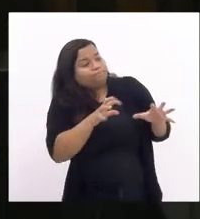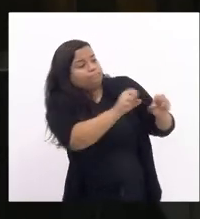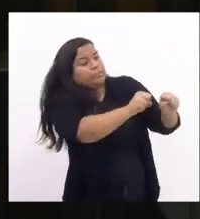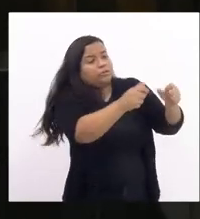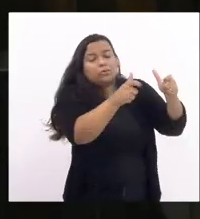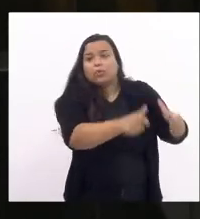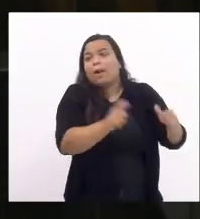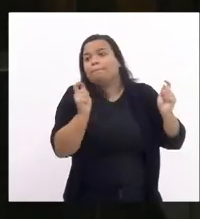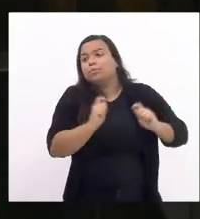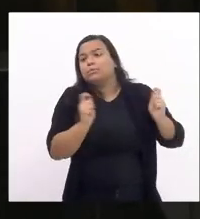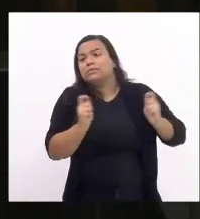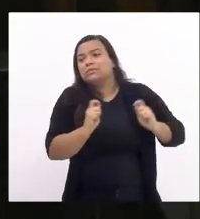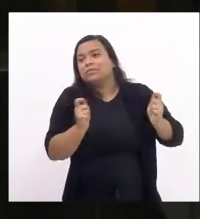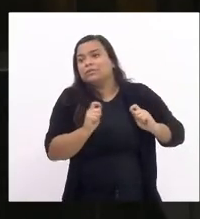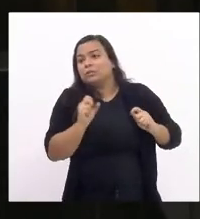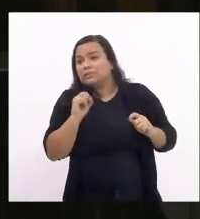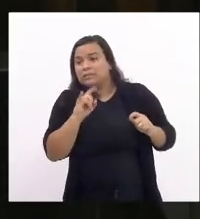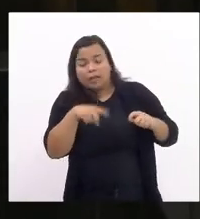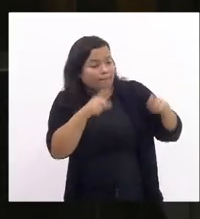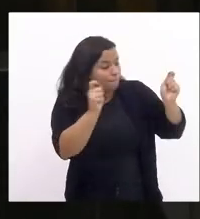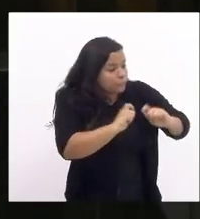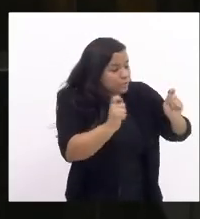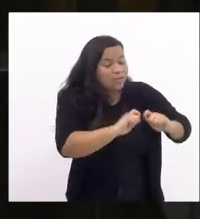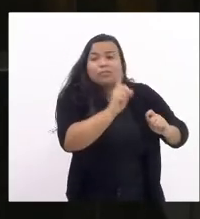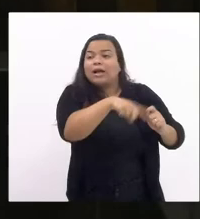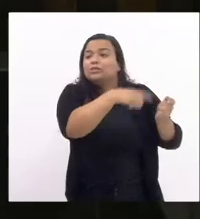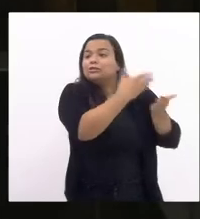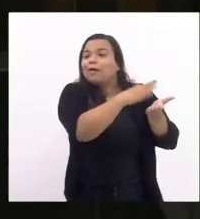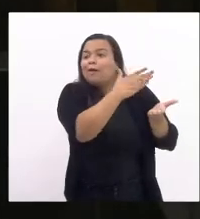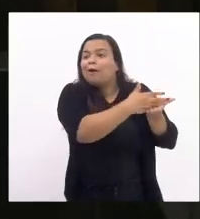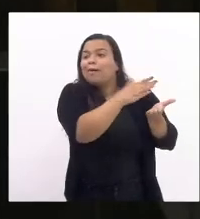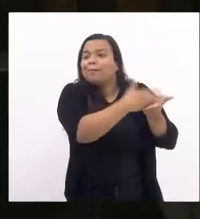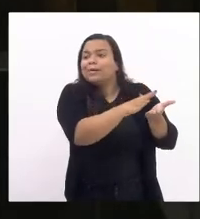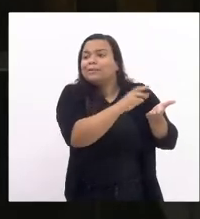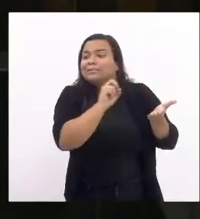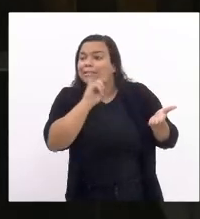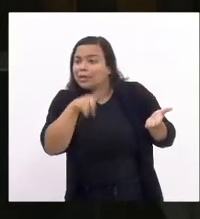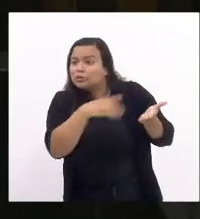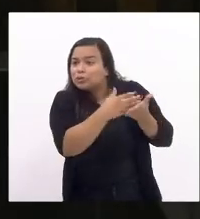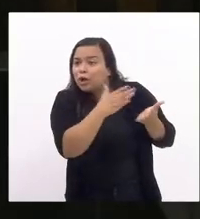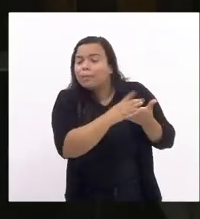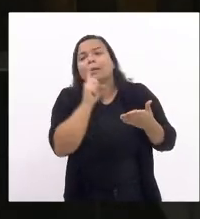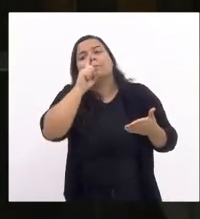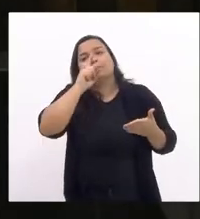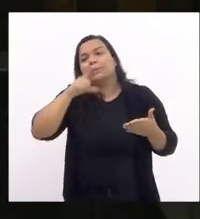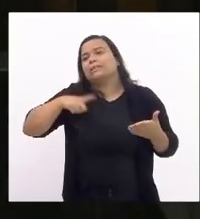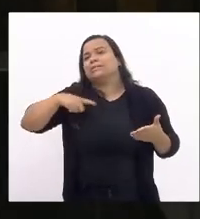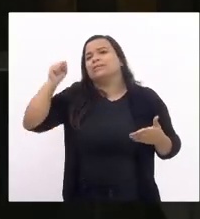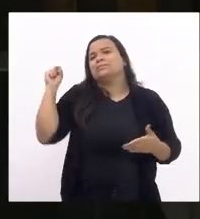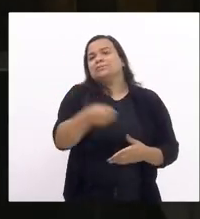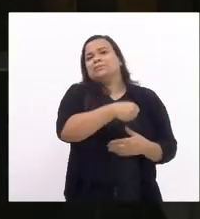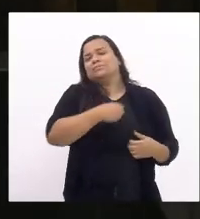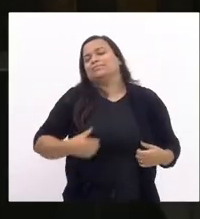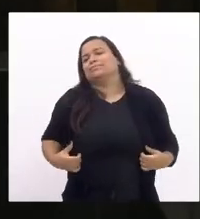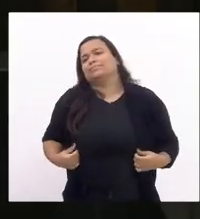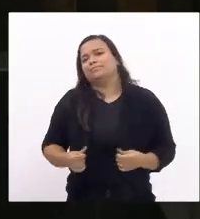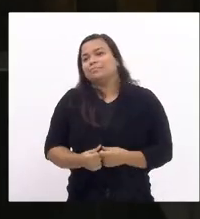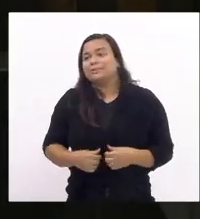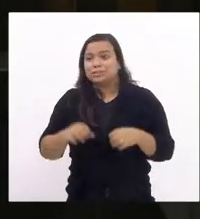E onde é possível na nossa sociedade é onde sobra. E onde sobra tem perigo, sim. Esse é um